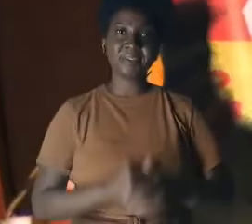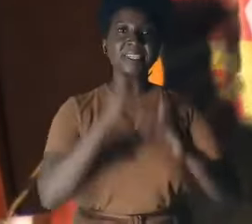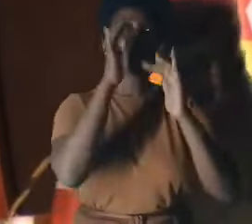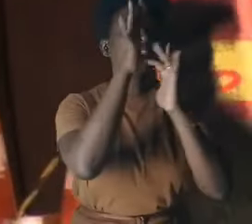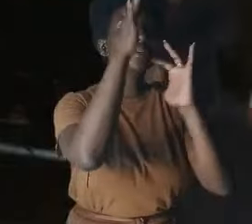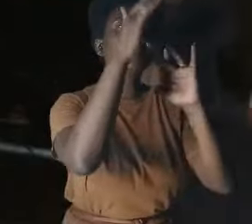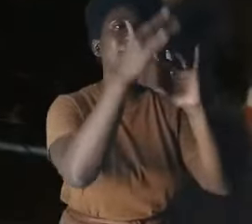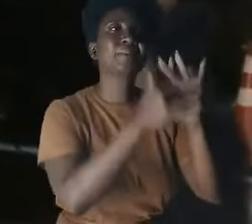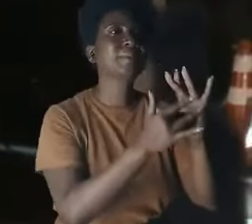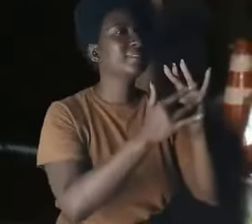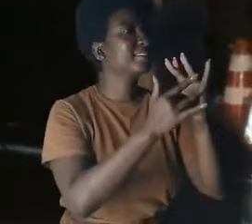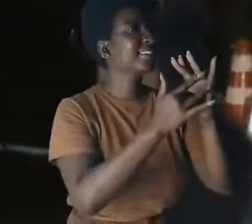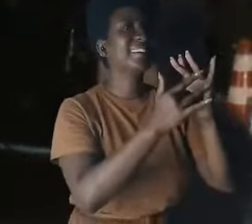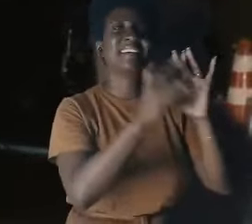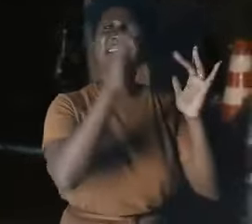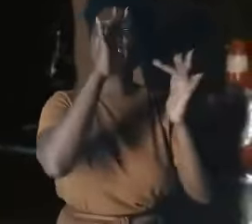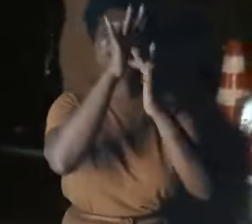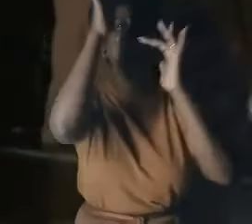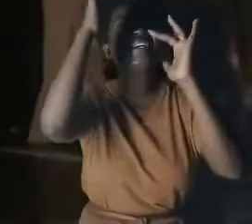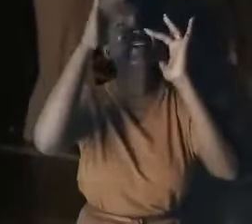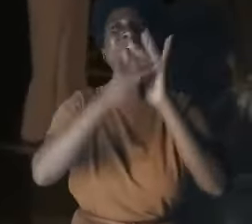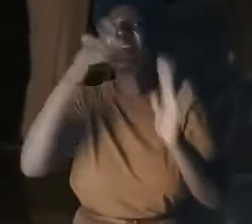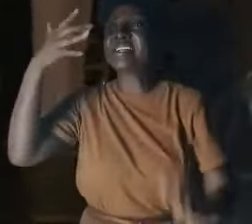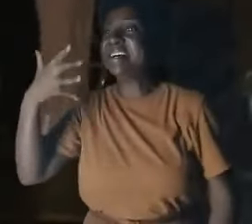Jesus, Jesus me salvou.